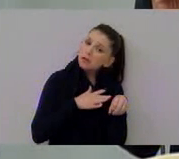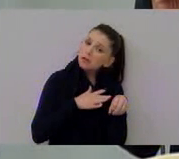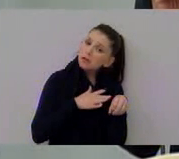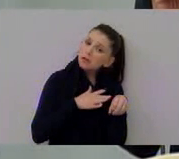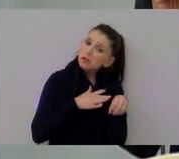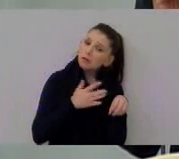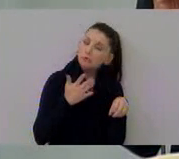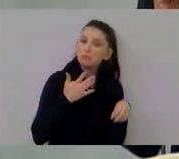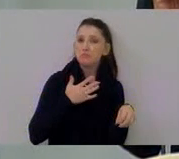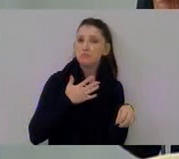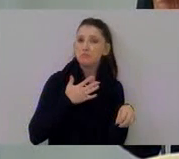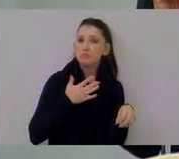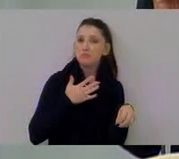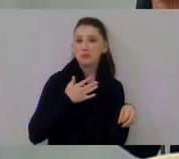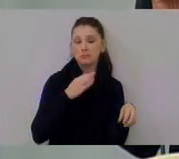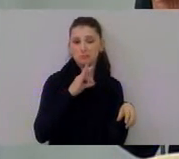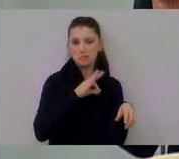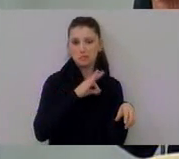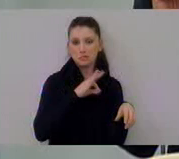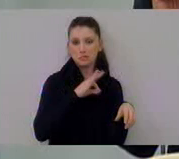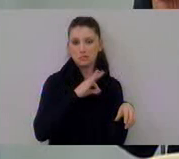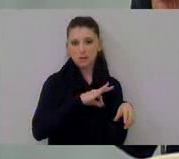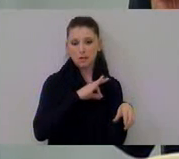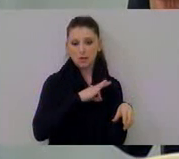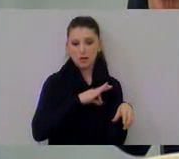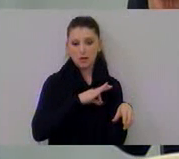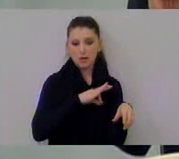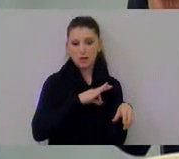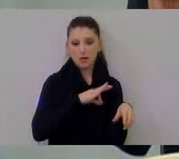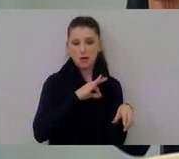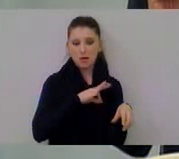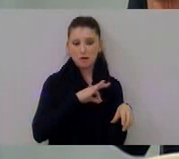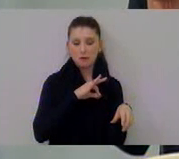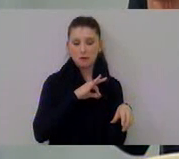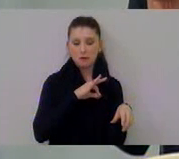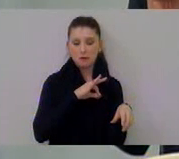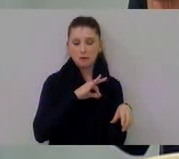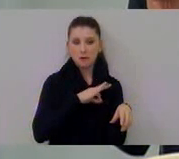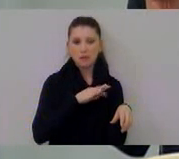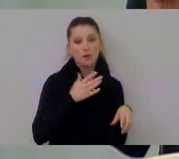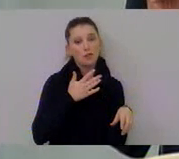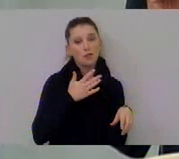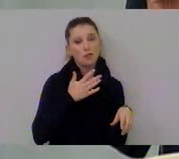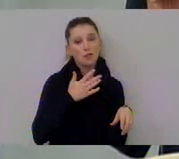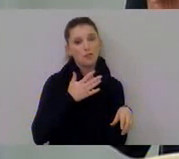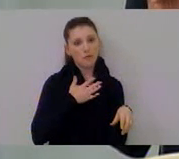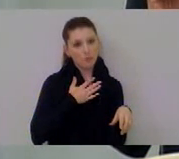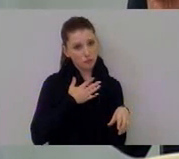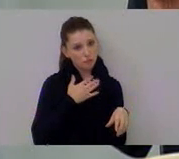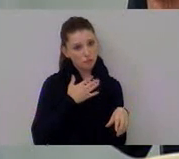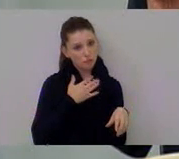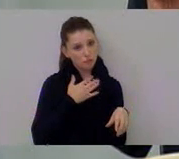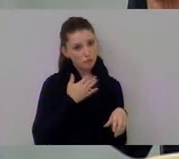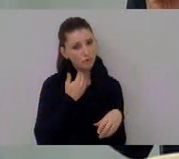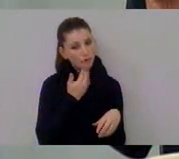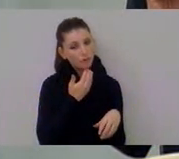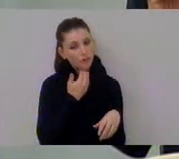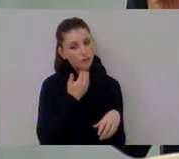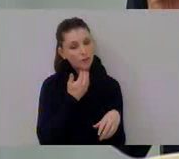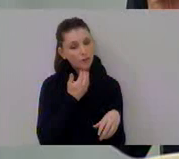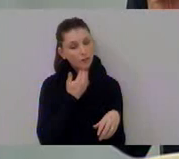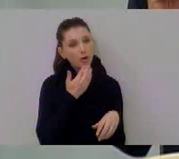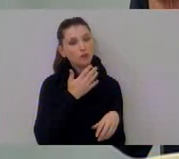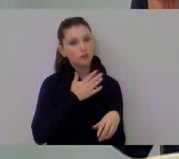aqui. Eu falo da minha parte Que bom. E eu durmo